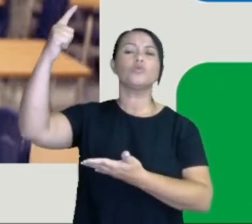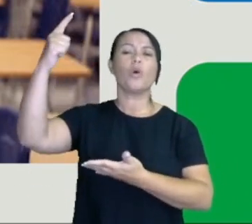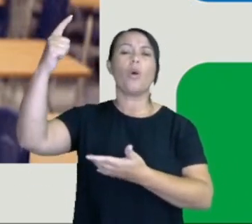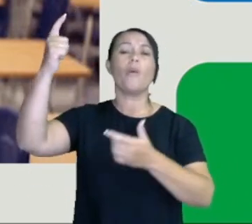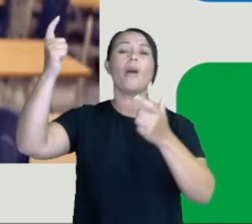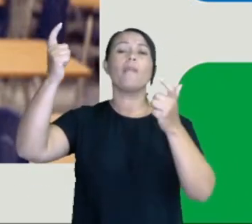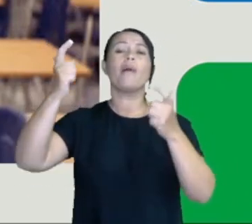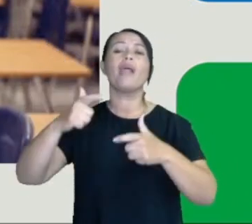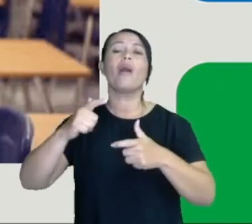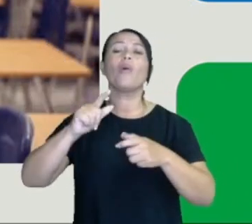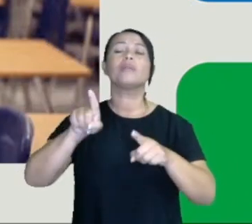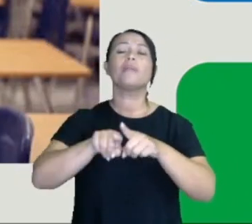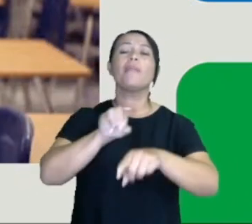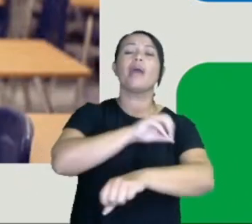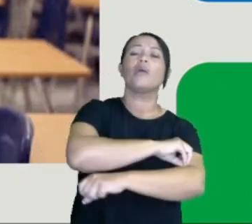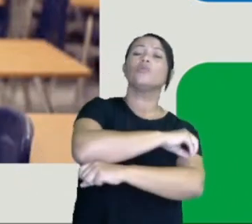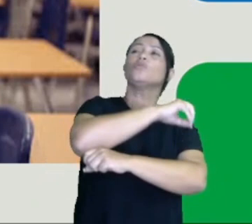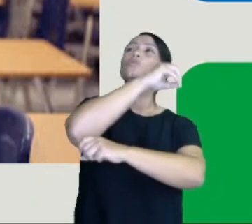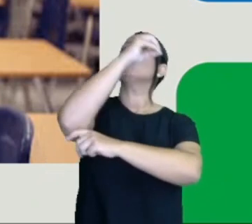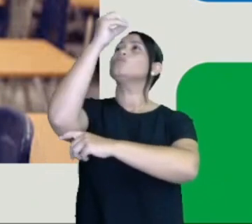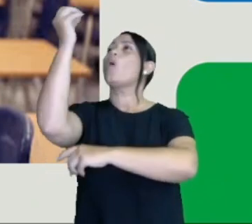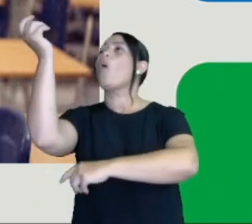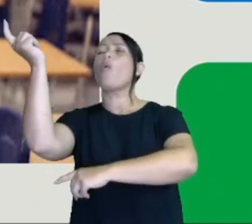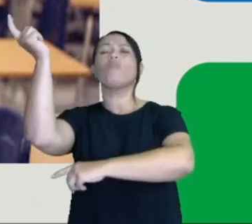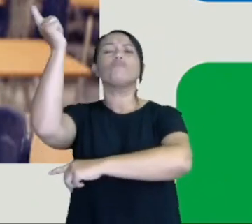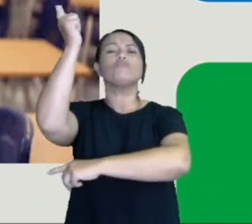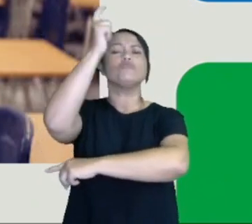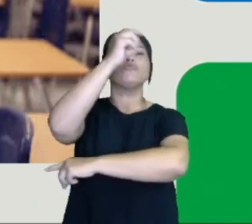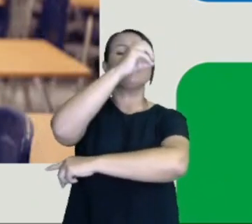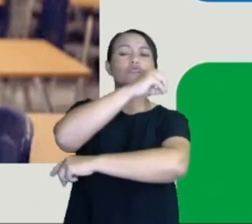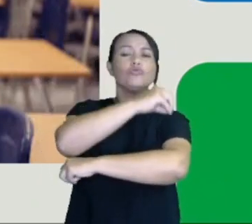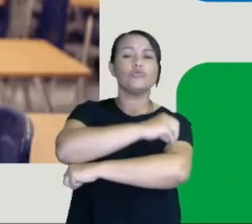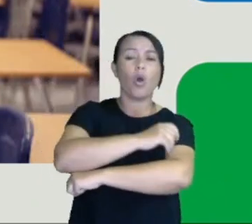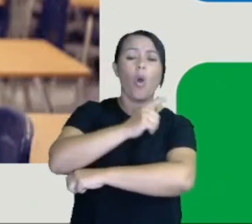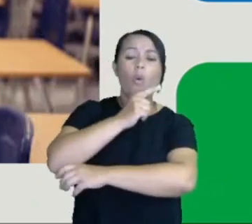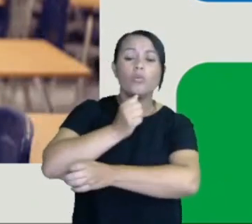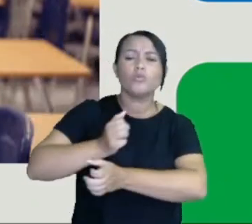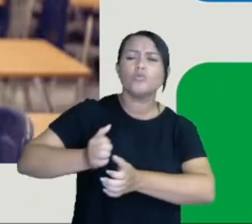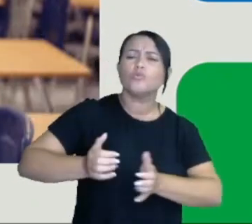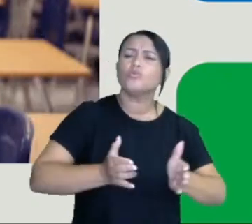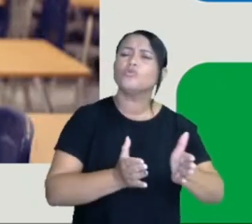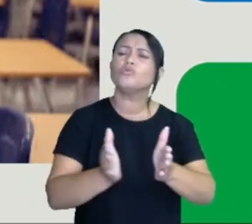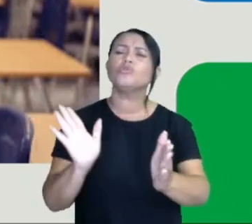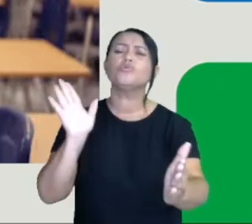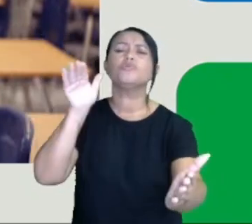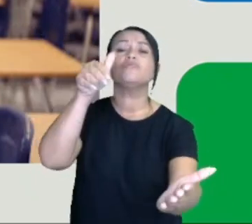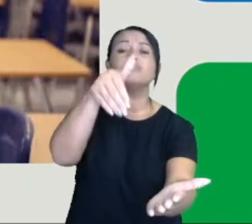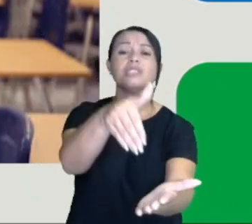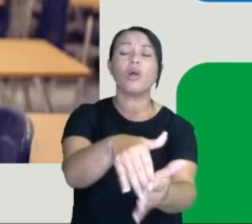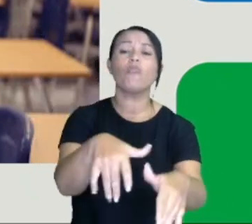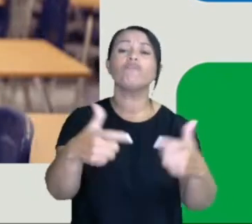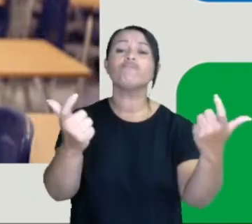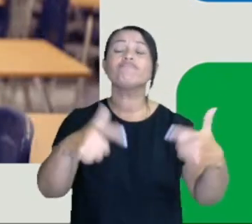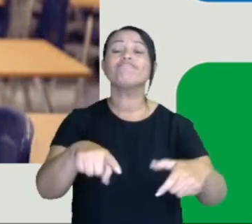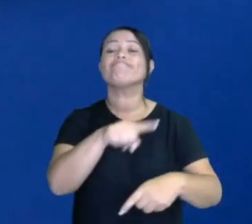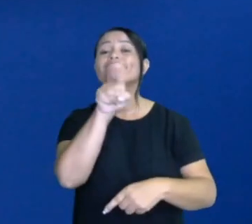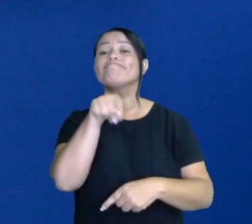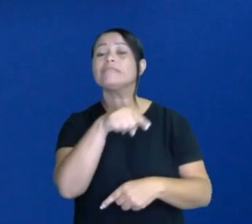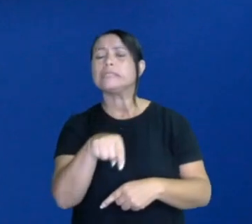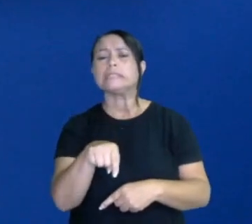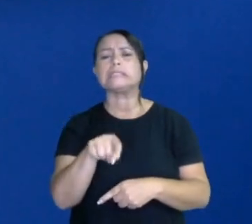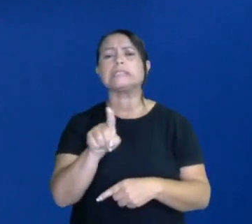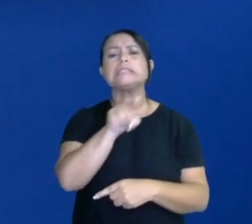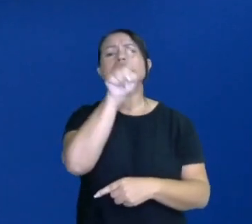para onde vai o sol. Este rio, para onde vai? Então, todas essas questões de